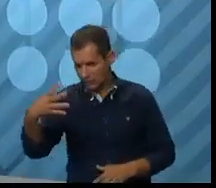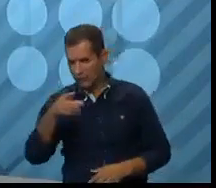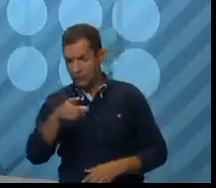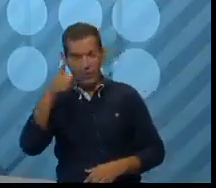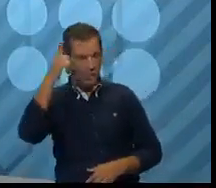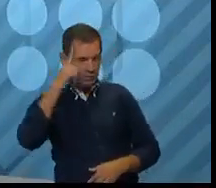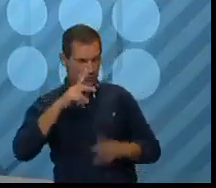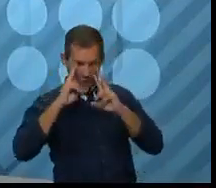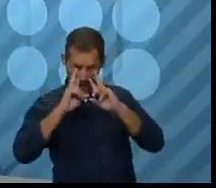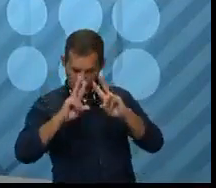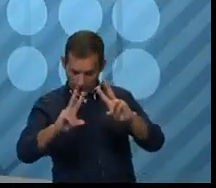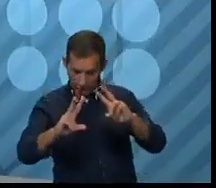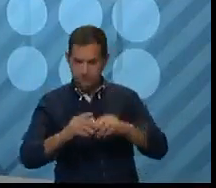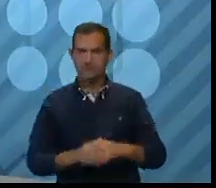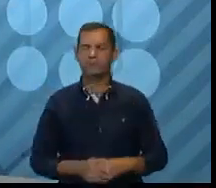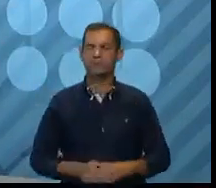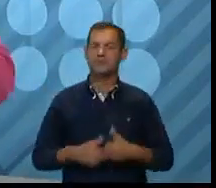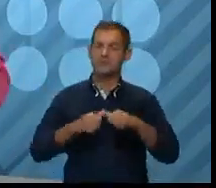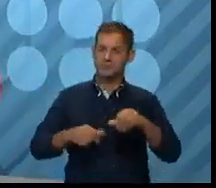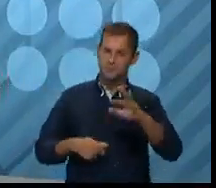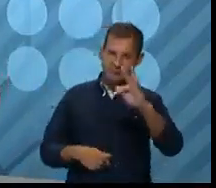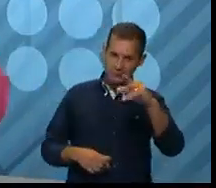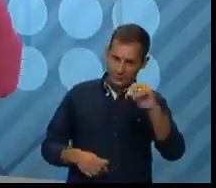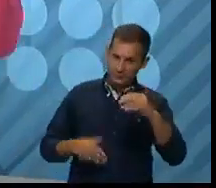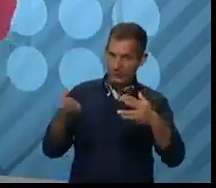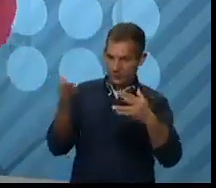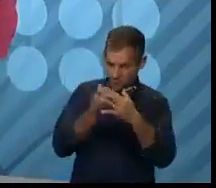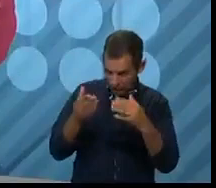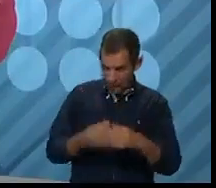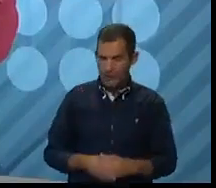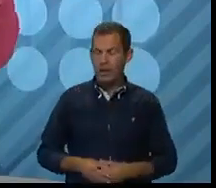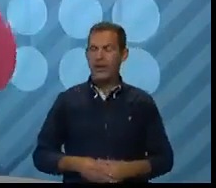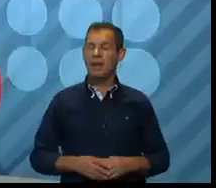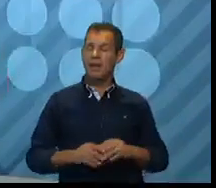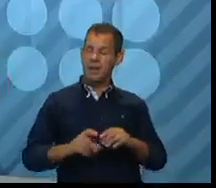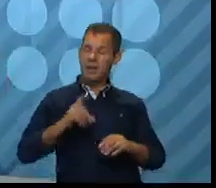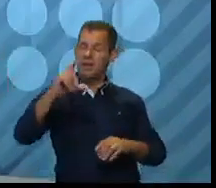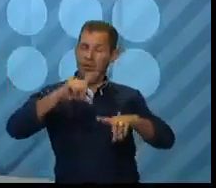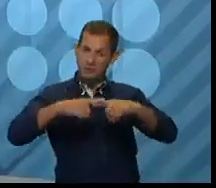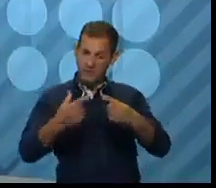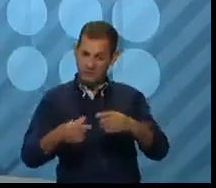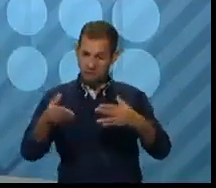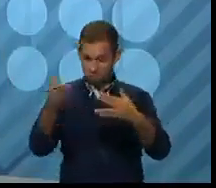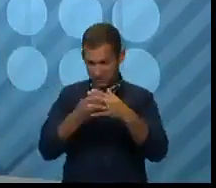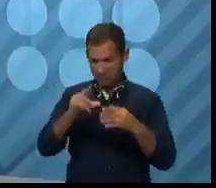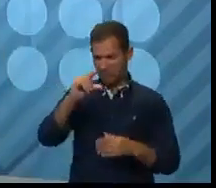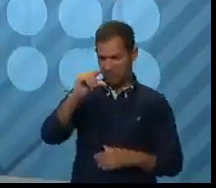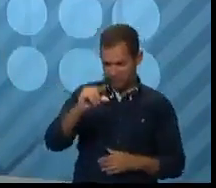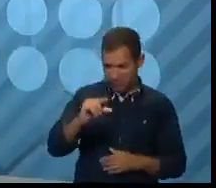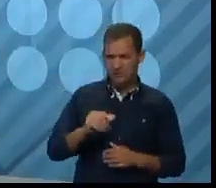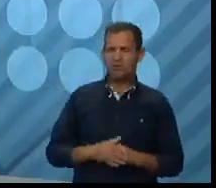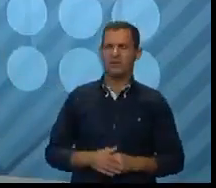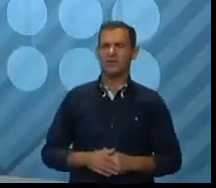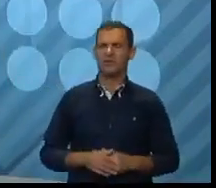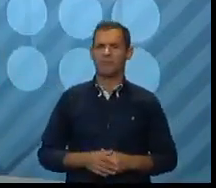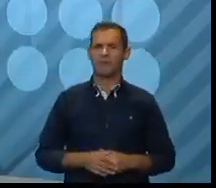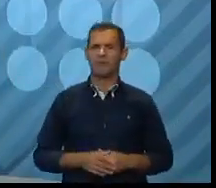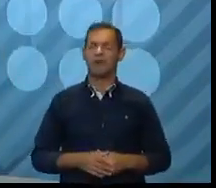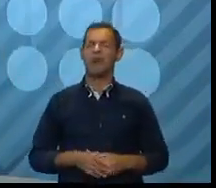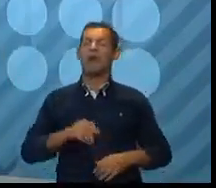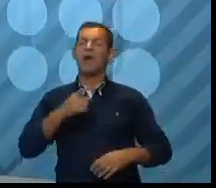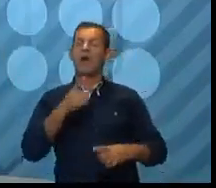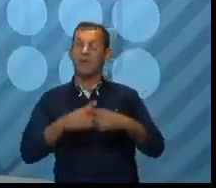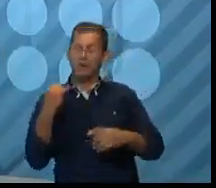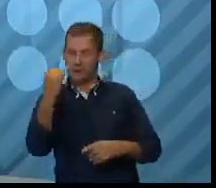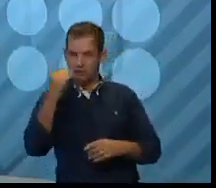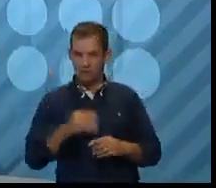você consegue visualizar, essa função nesse intervalo, ela é maior, mas nesse intervalo aqui, ela já é menor. Então, por isso